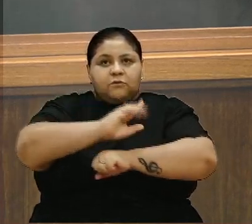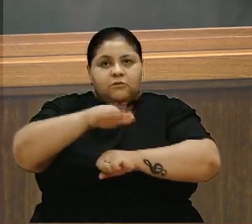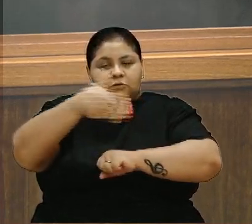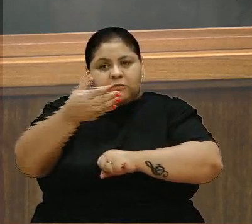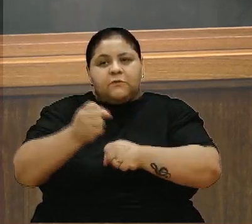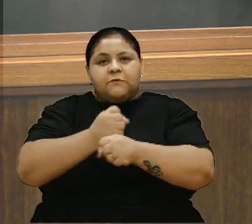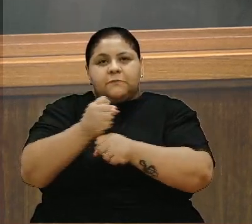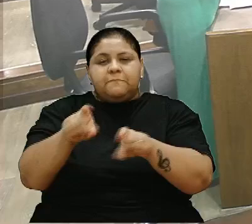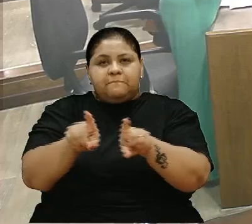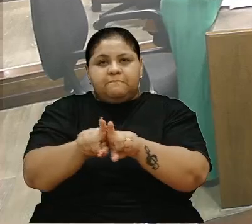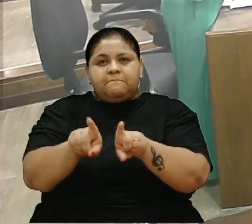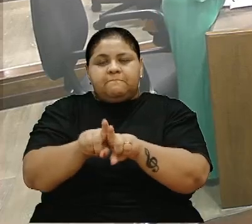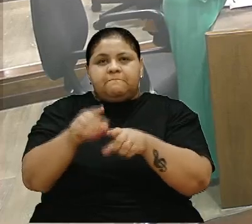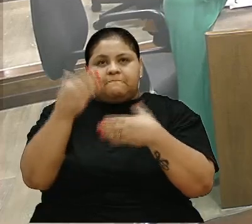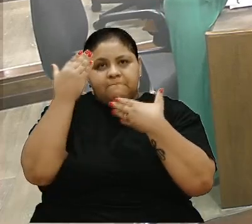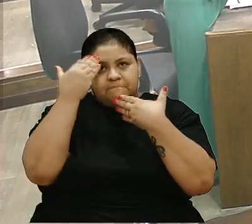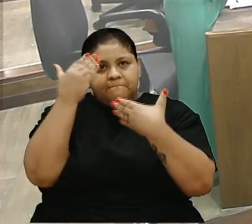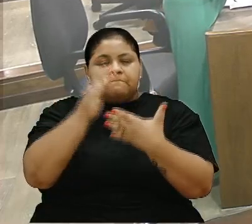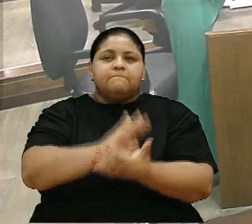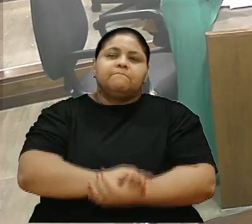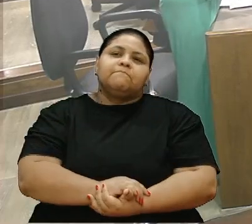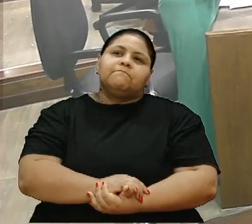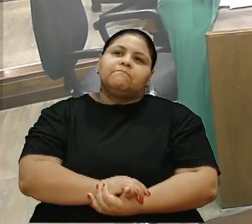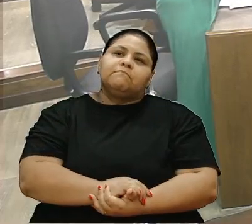Obrigada. Obrigado, vereadora Rose